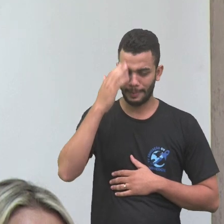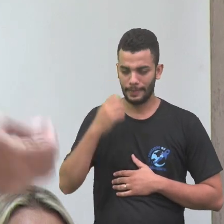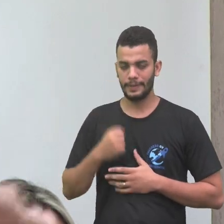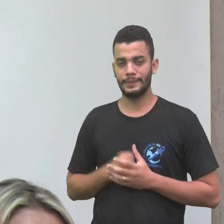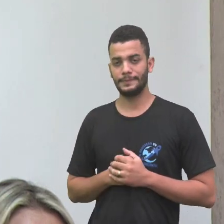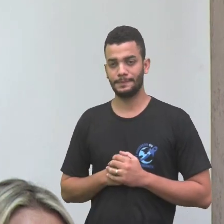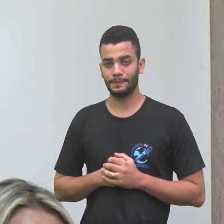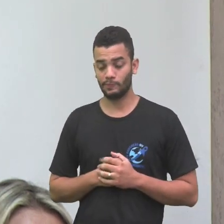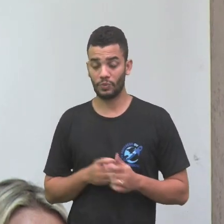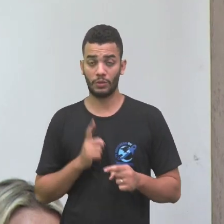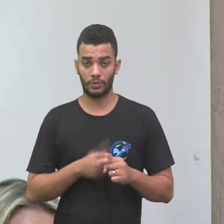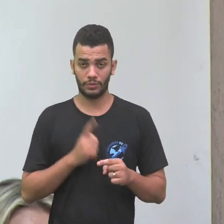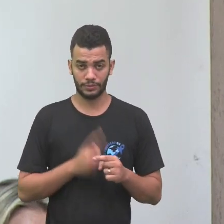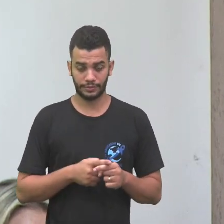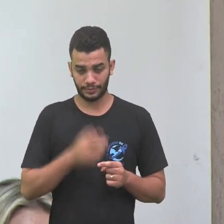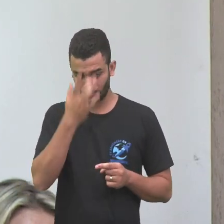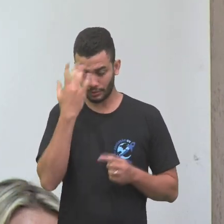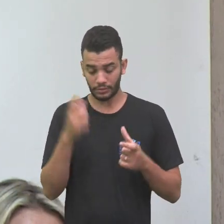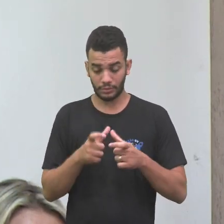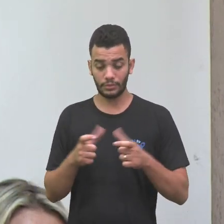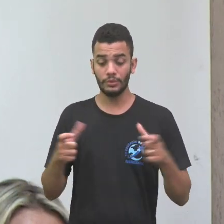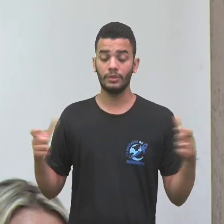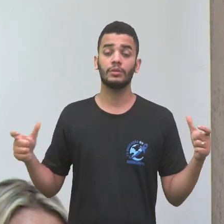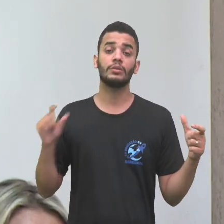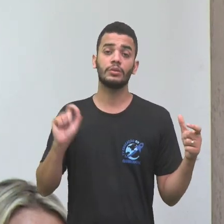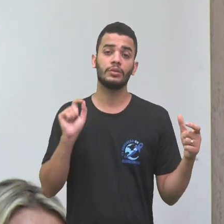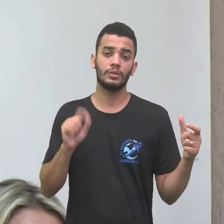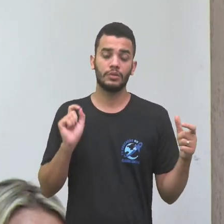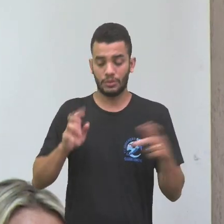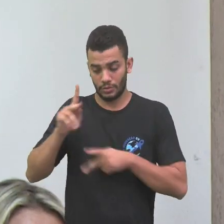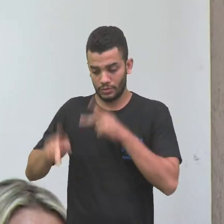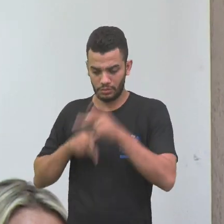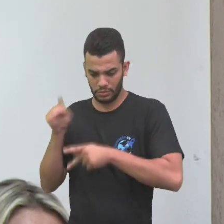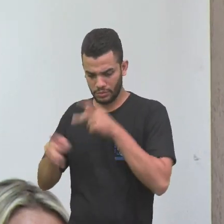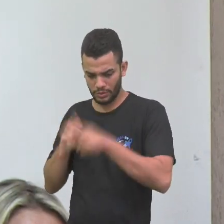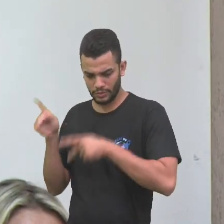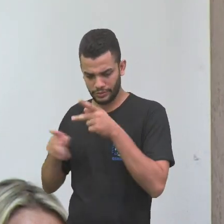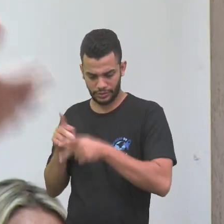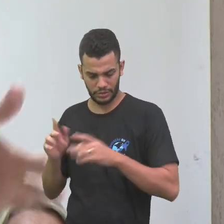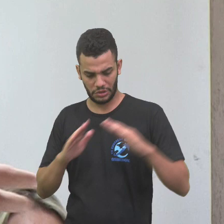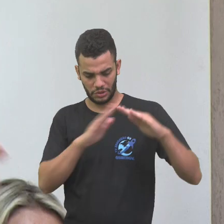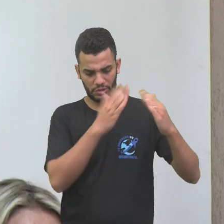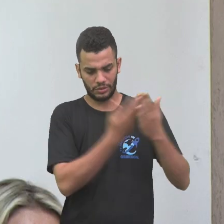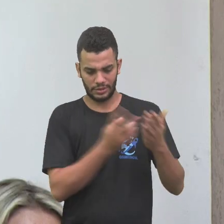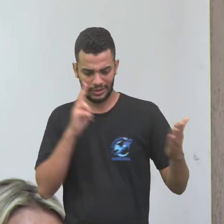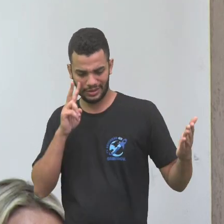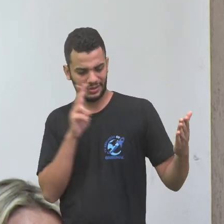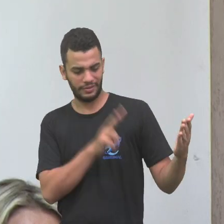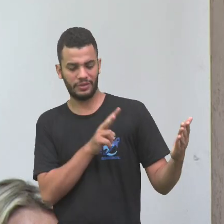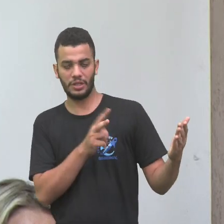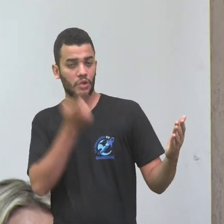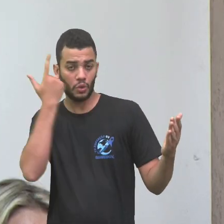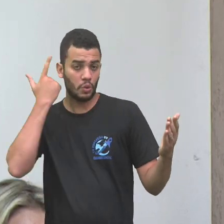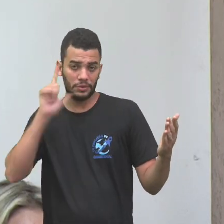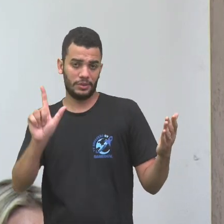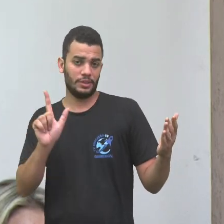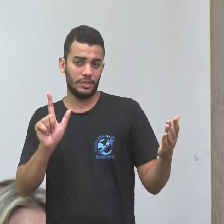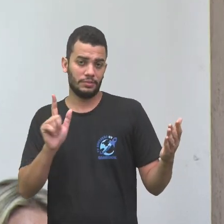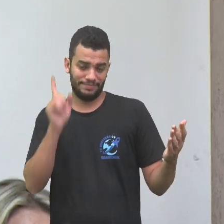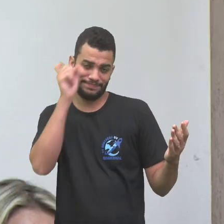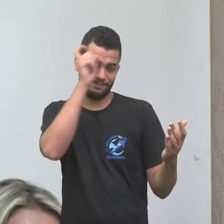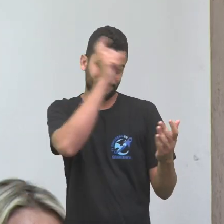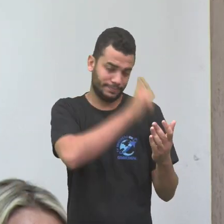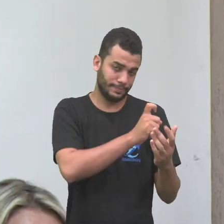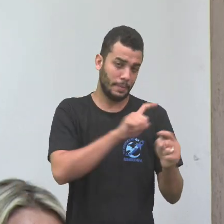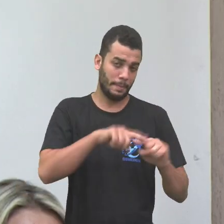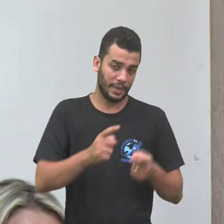população perceber se a educação vai bem ou vai mal. Lógico que a